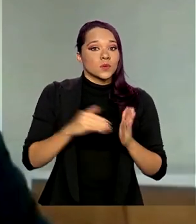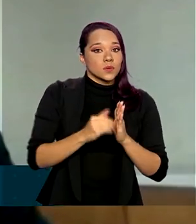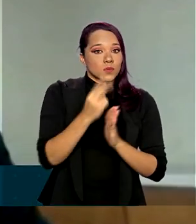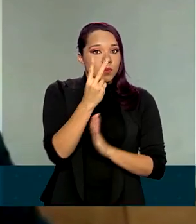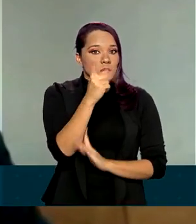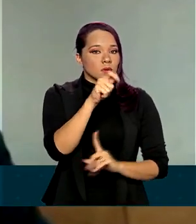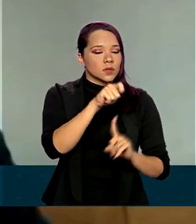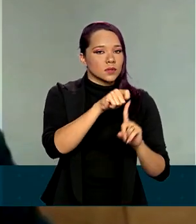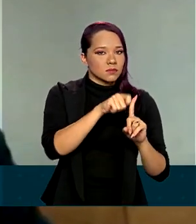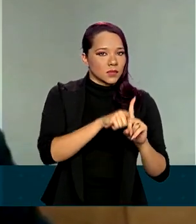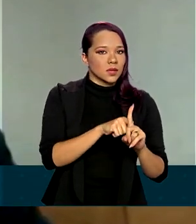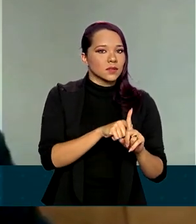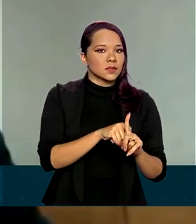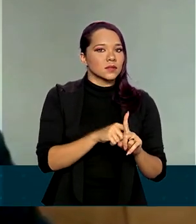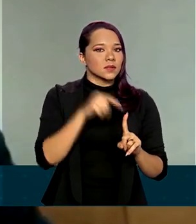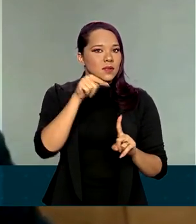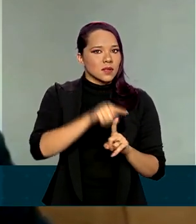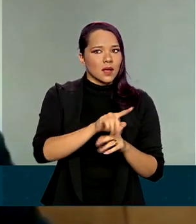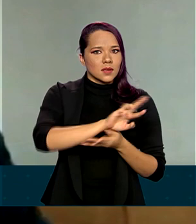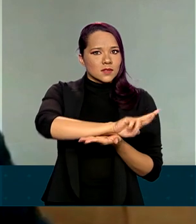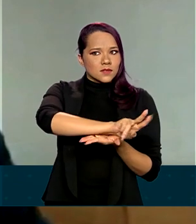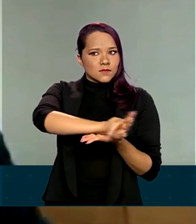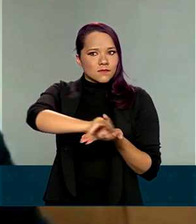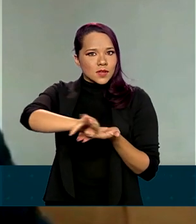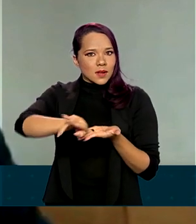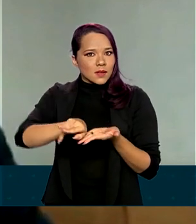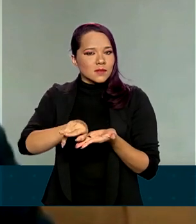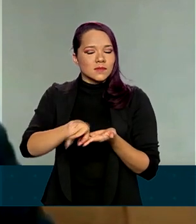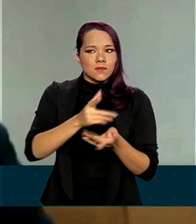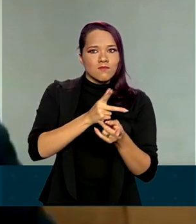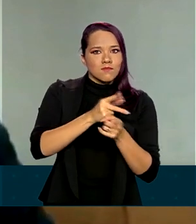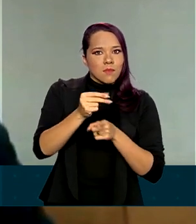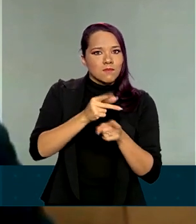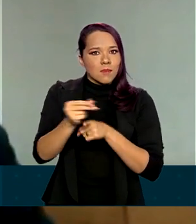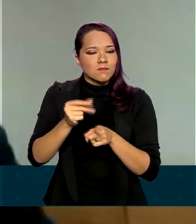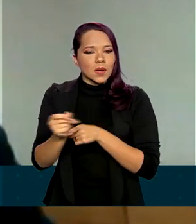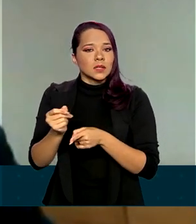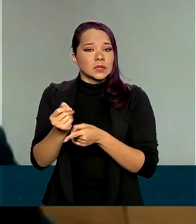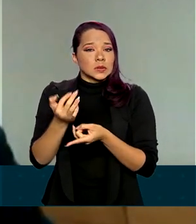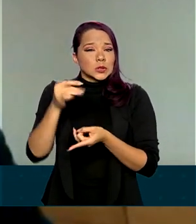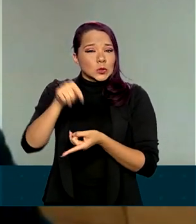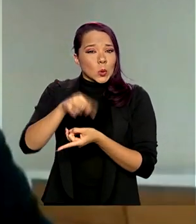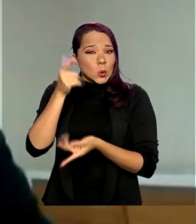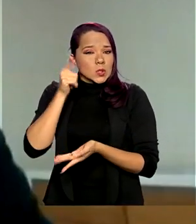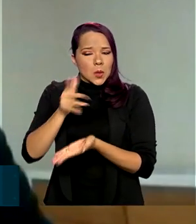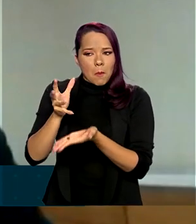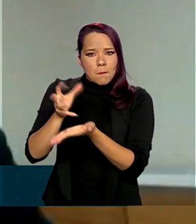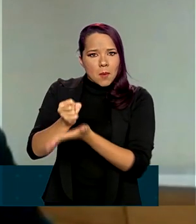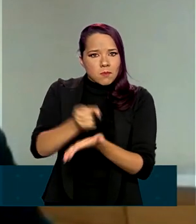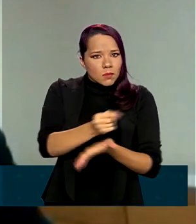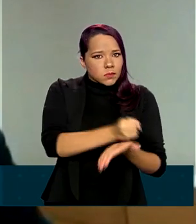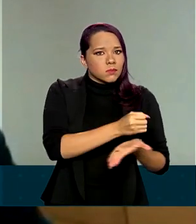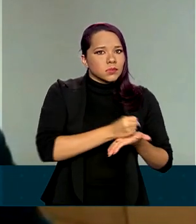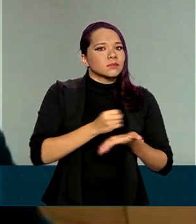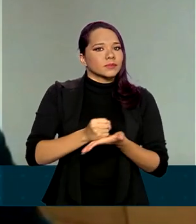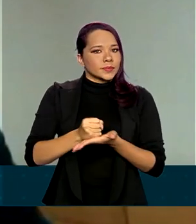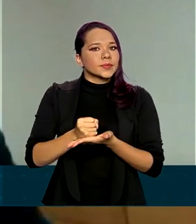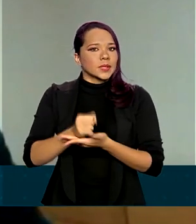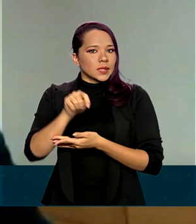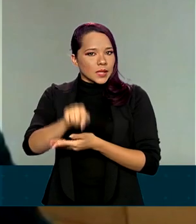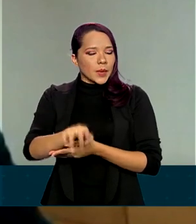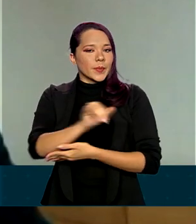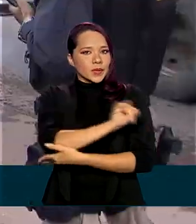meses, vários recordes de apreensões já foram alcançados